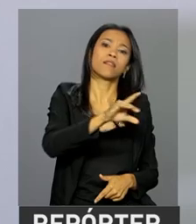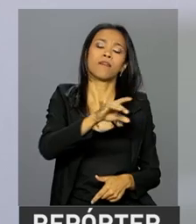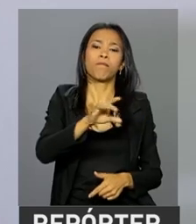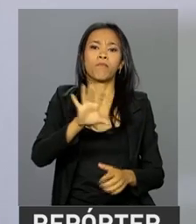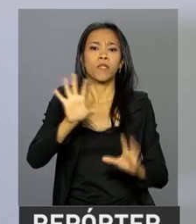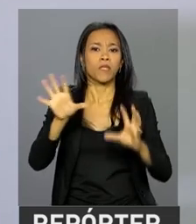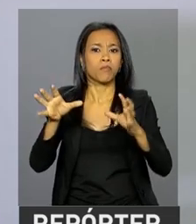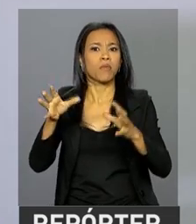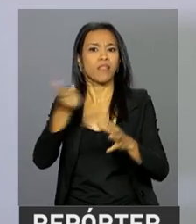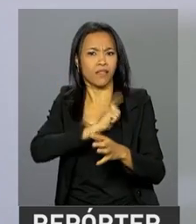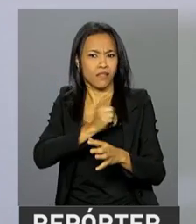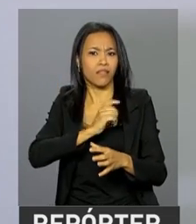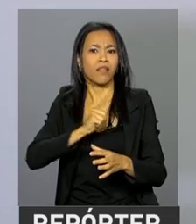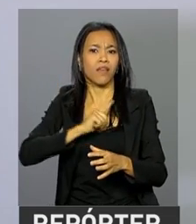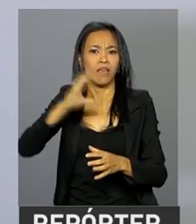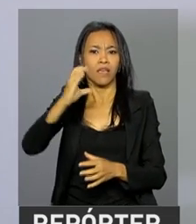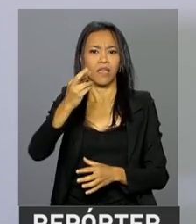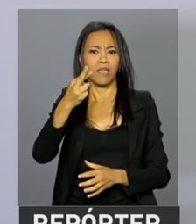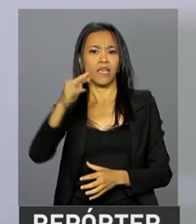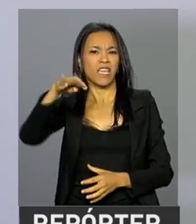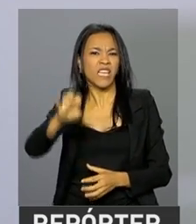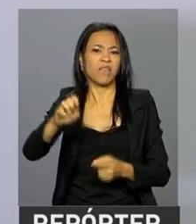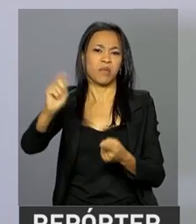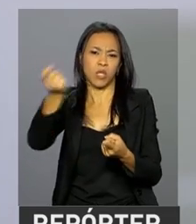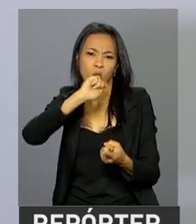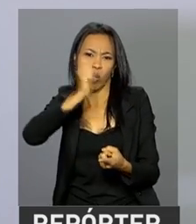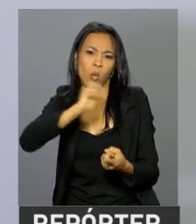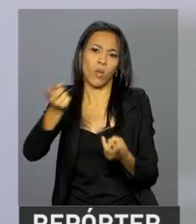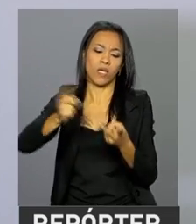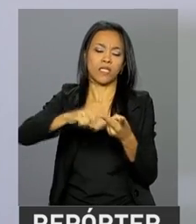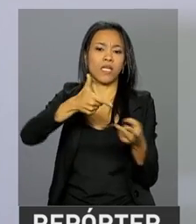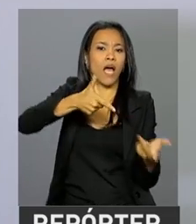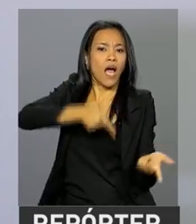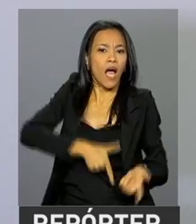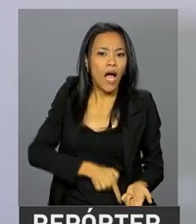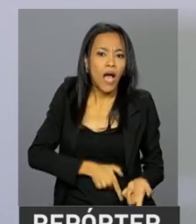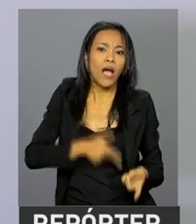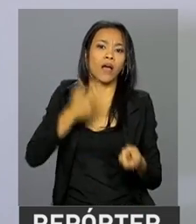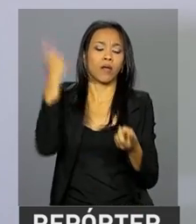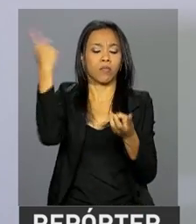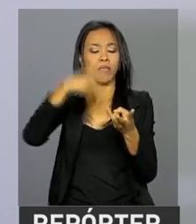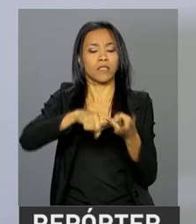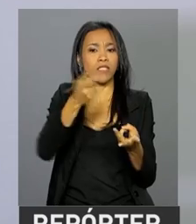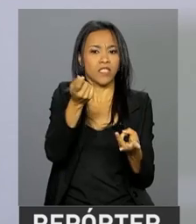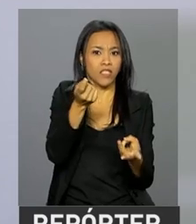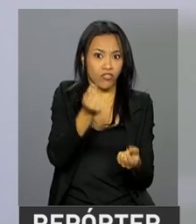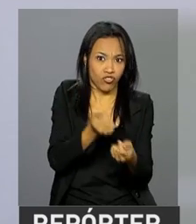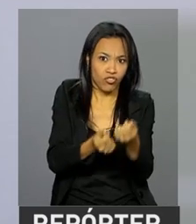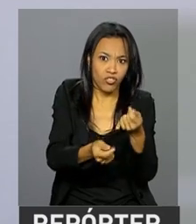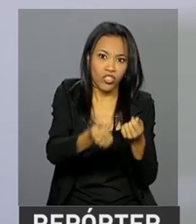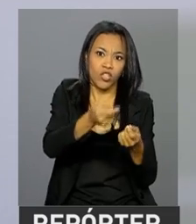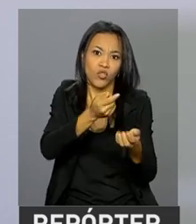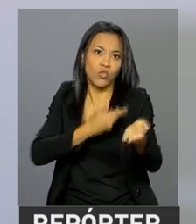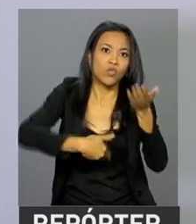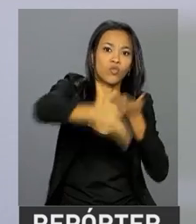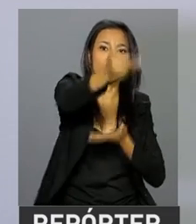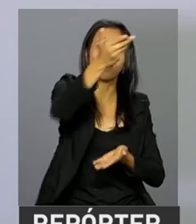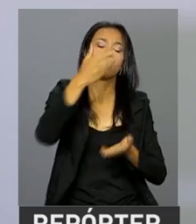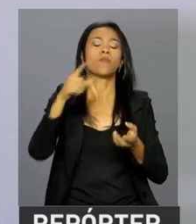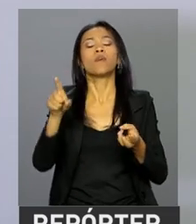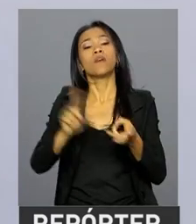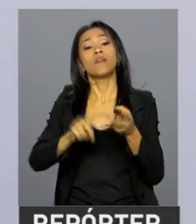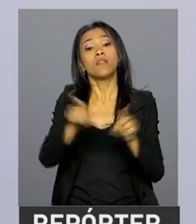mais preocupam a administração pública. Drogas, armas, os crimes financeiros e o que começa agora, que é o